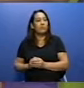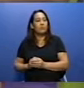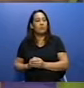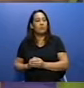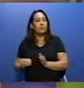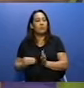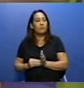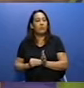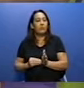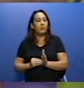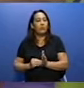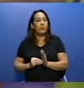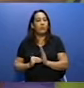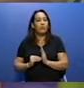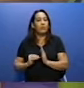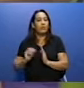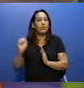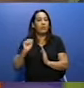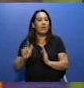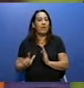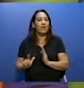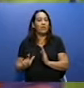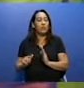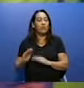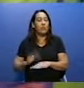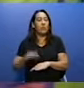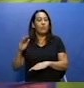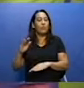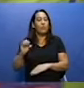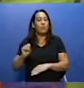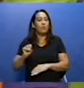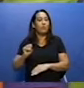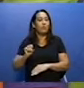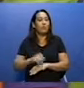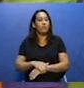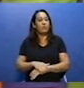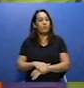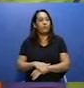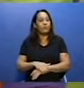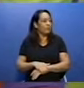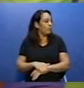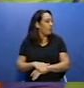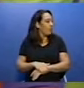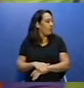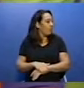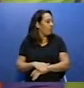azul. Eu vou contar mais 8.